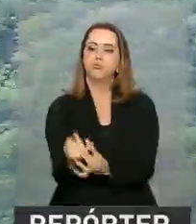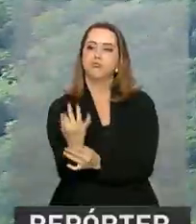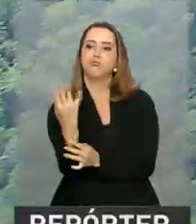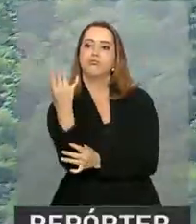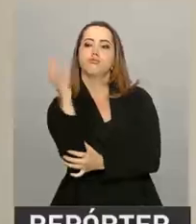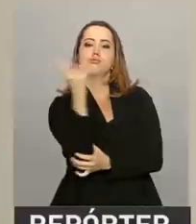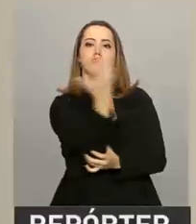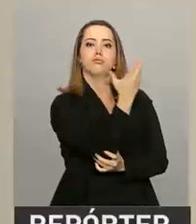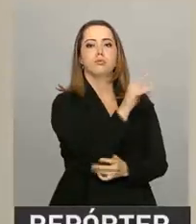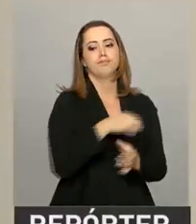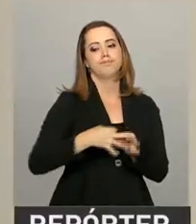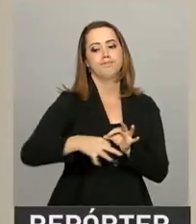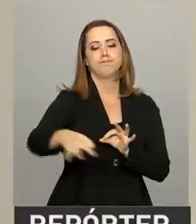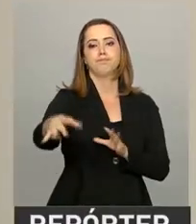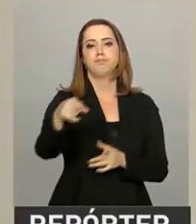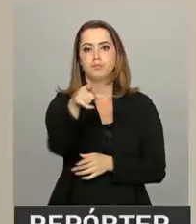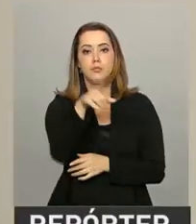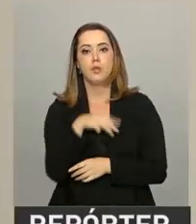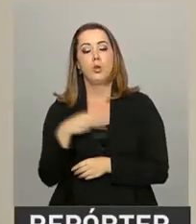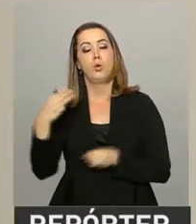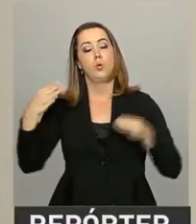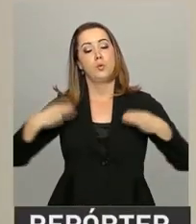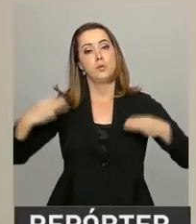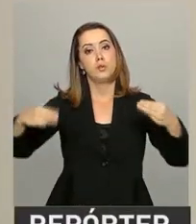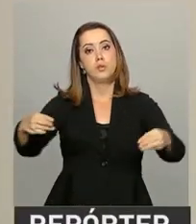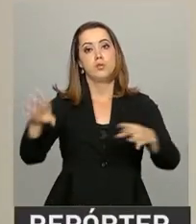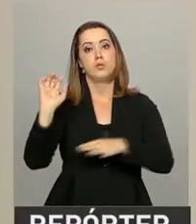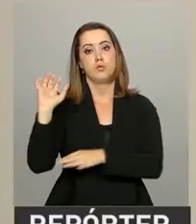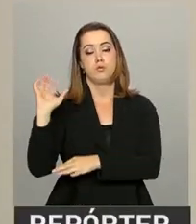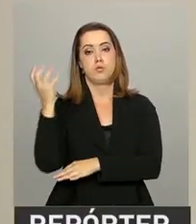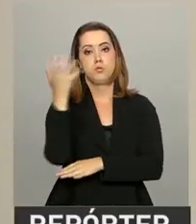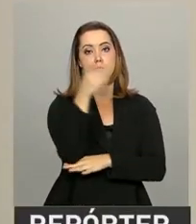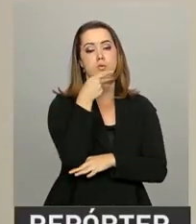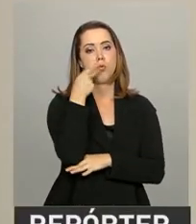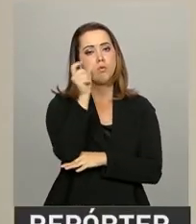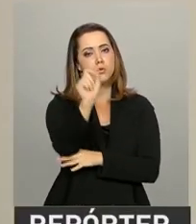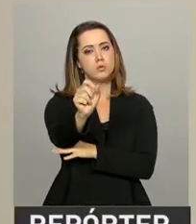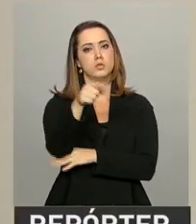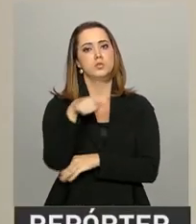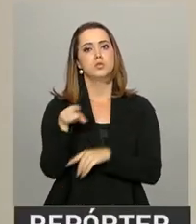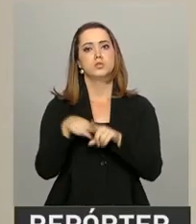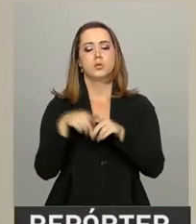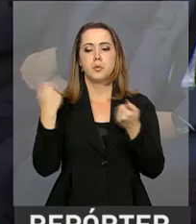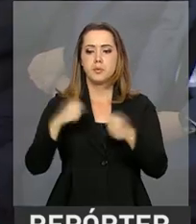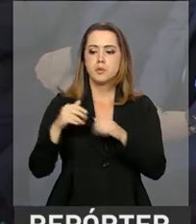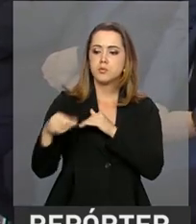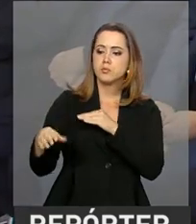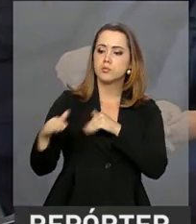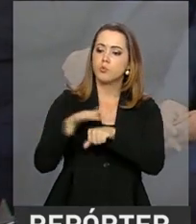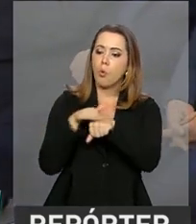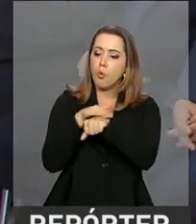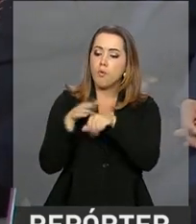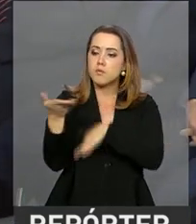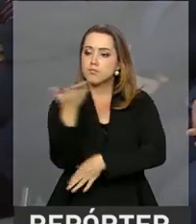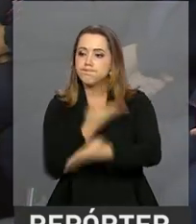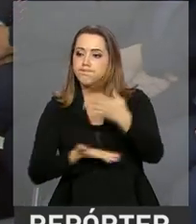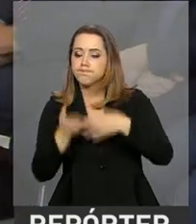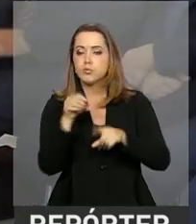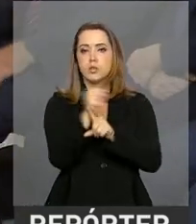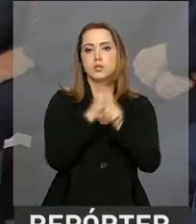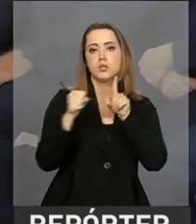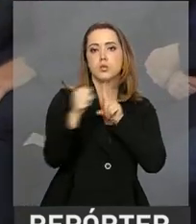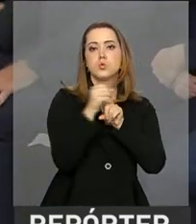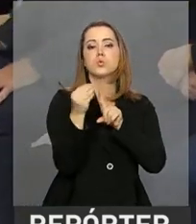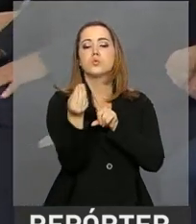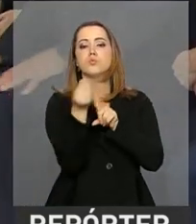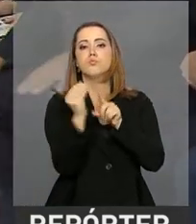degradadas o ministro do meio ambiente AFM vai discutir com a sociedade a estratégia para implementar os